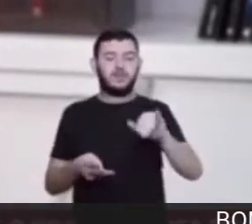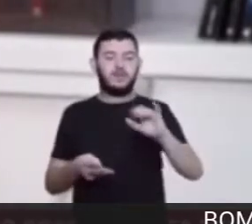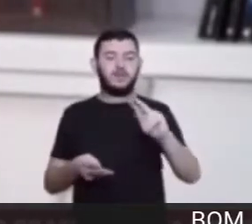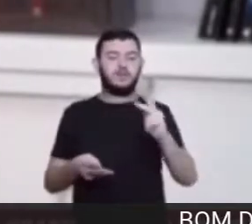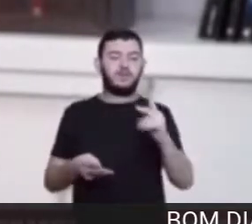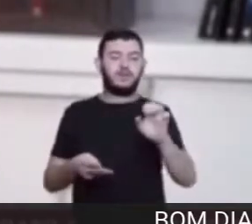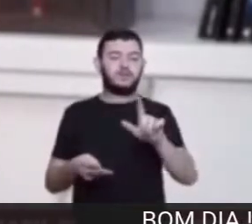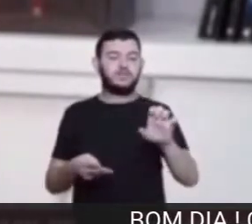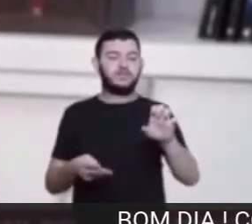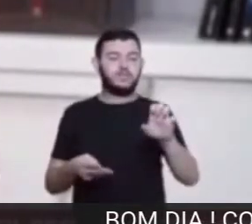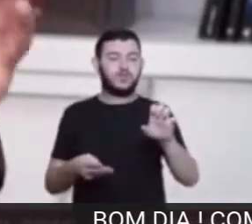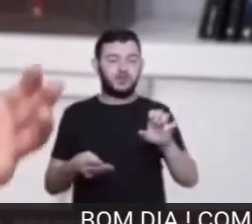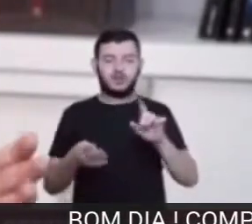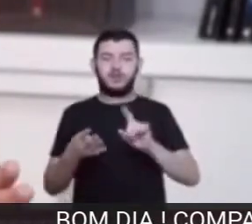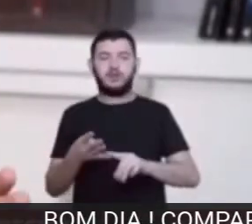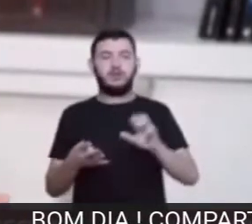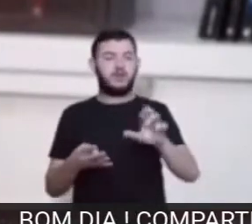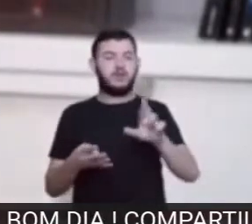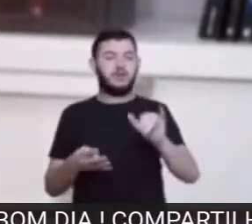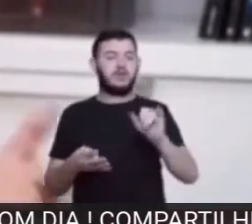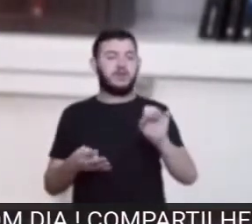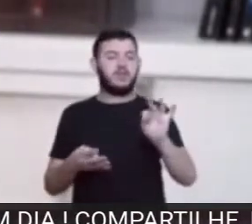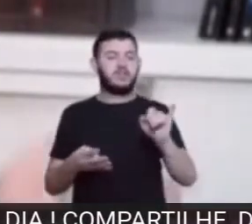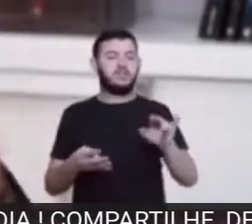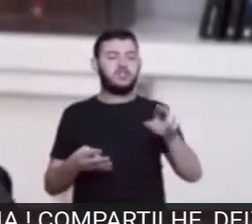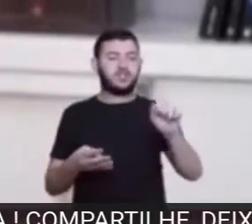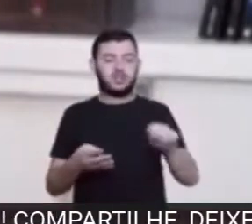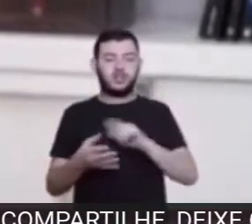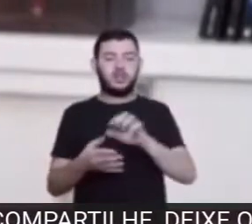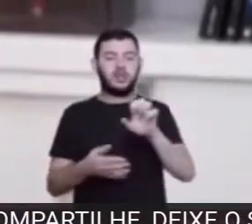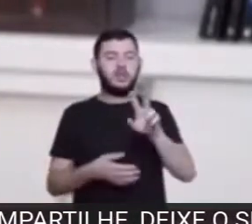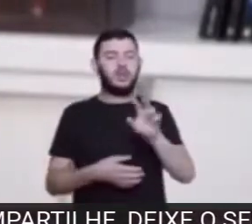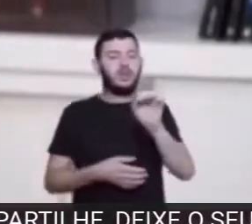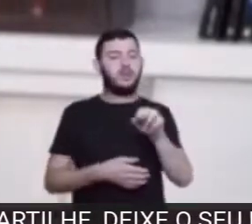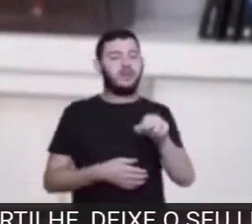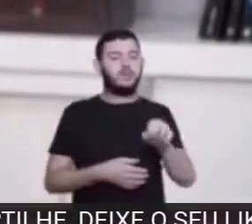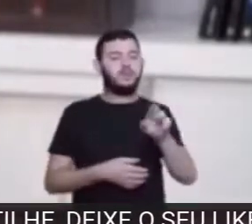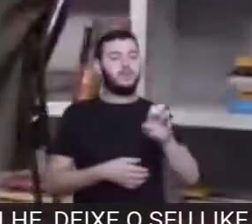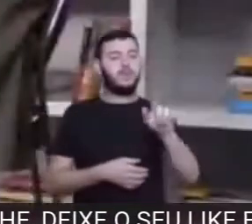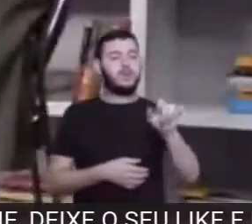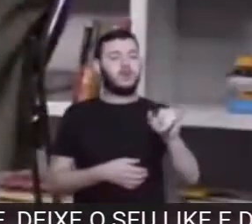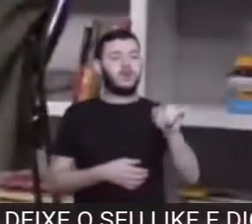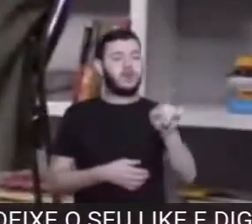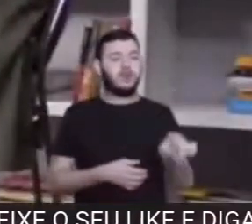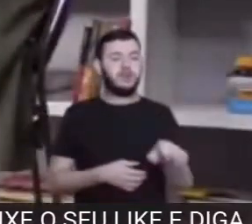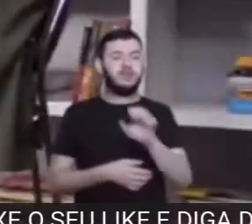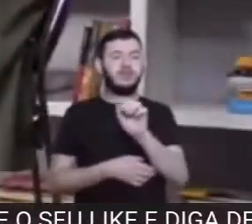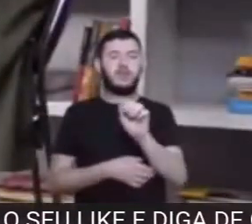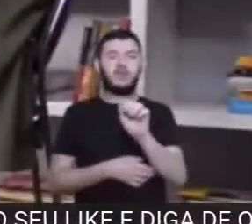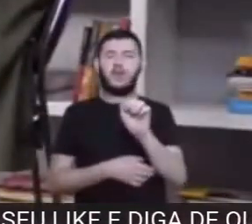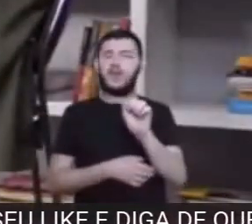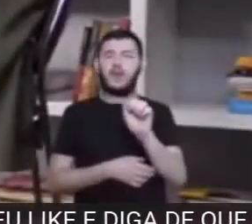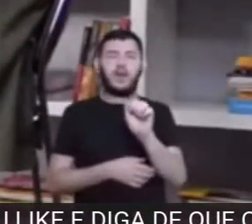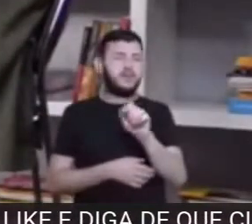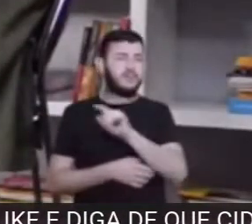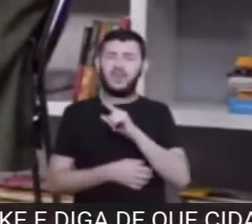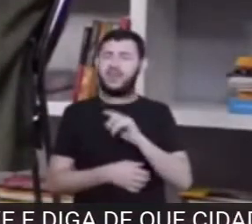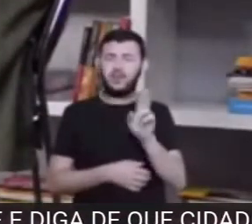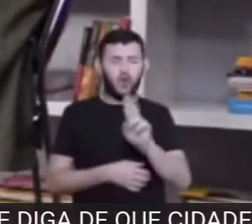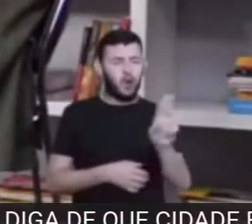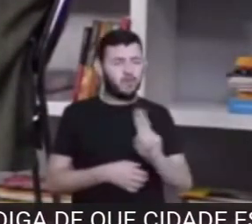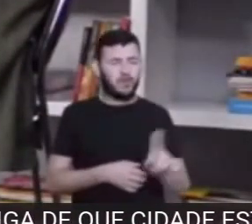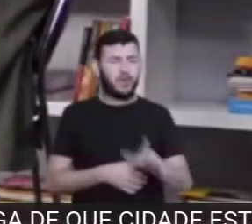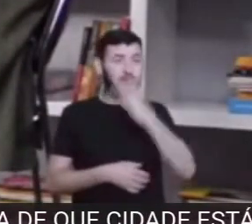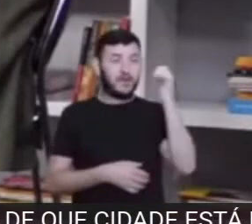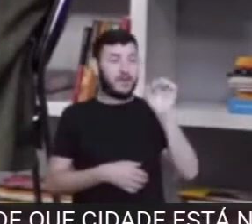Cristina, Evo Morales, Rafael Correa, Tabaré, Pepe Mujica. Nossa, não dá nem para ver. Esse foi o melhor momento da América Latina.